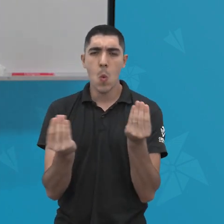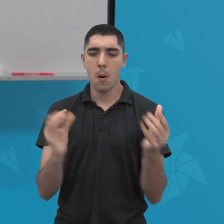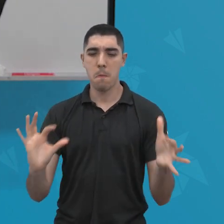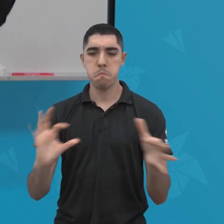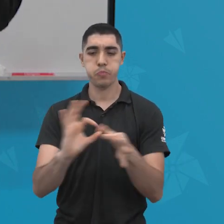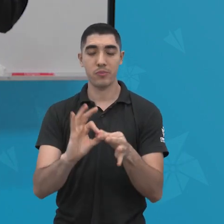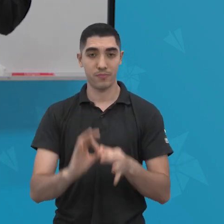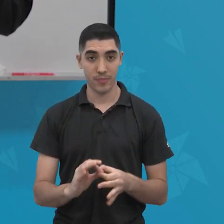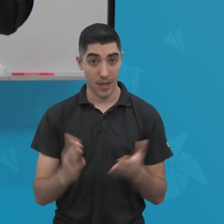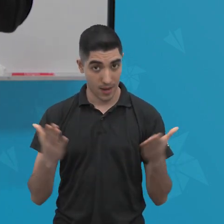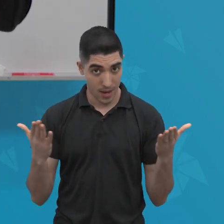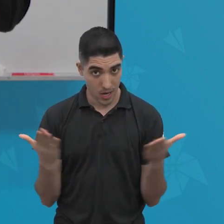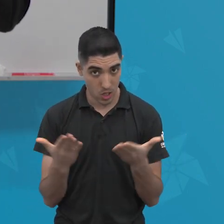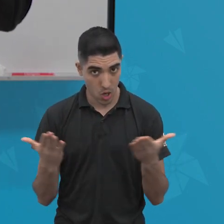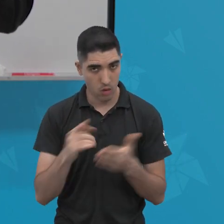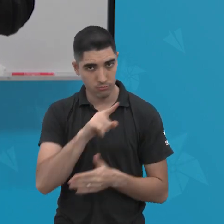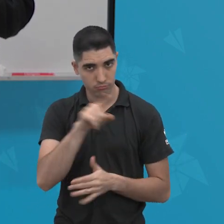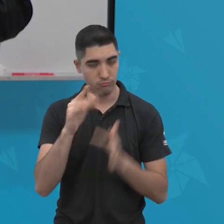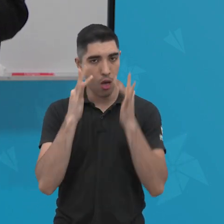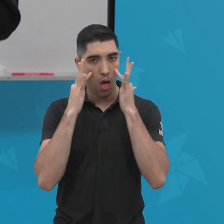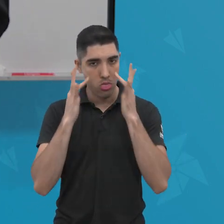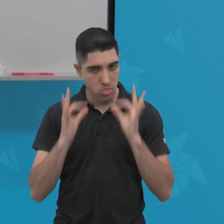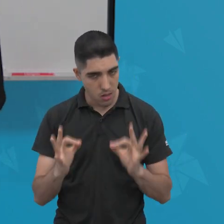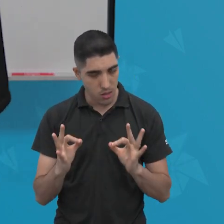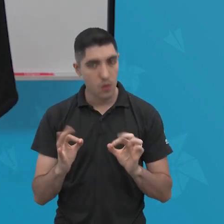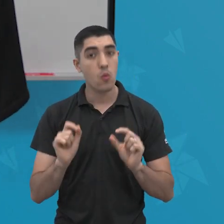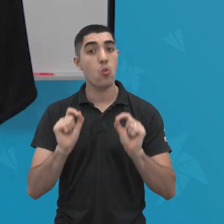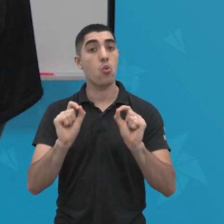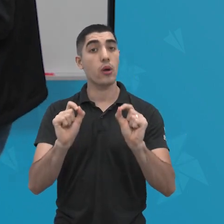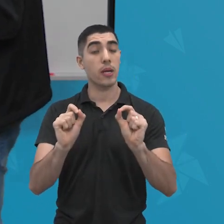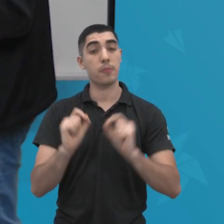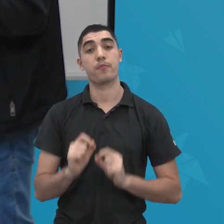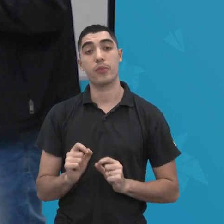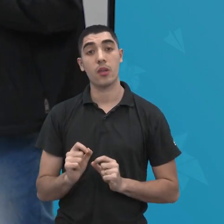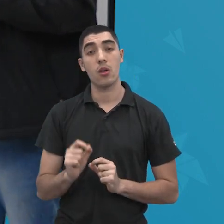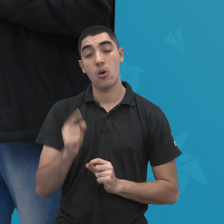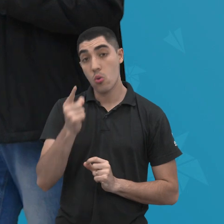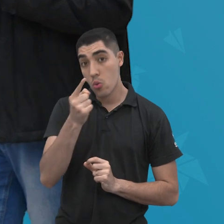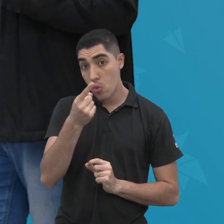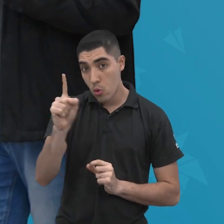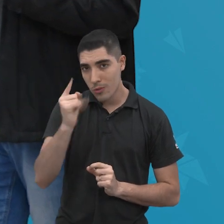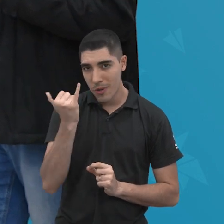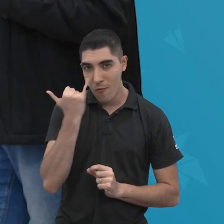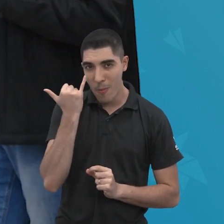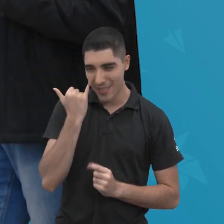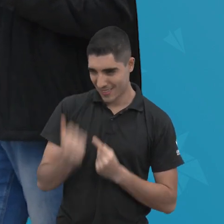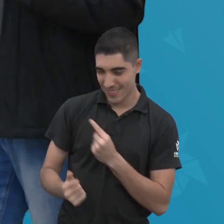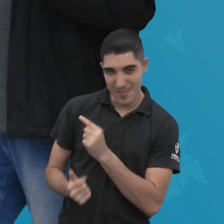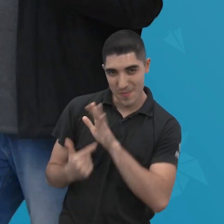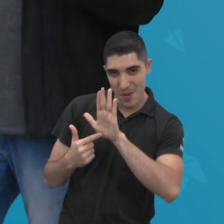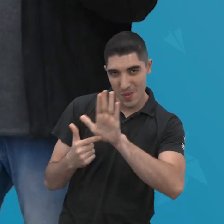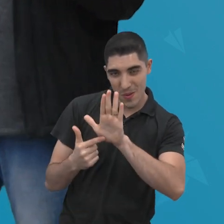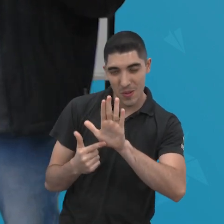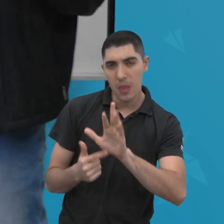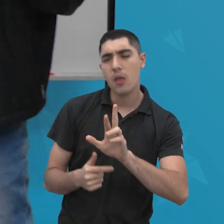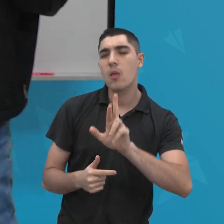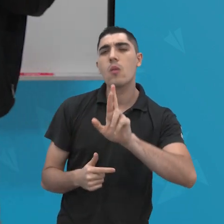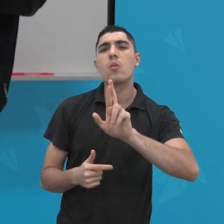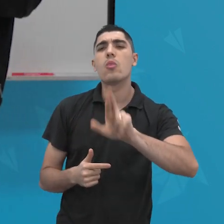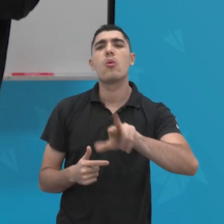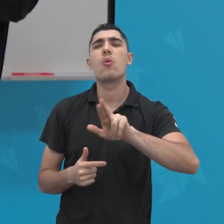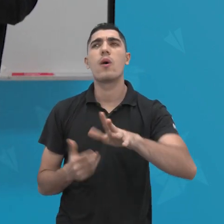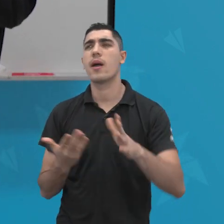Quero que vocês venham comigo e prestem atenção nesse último dado que eu falei. Não se trata